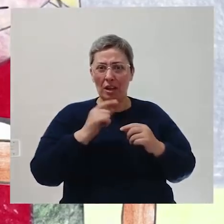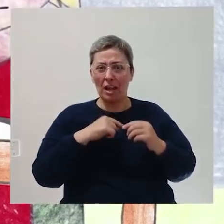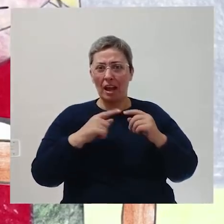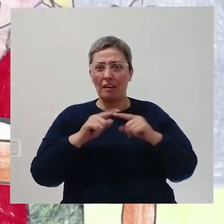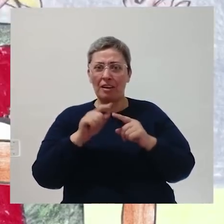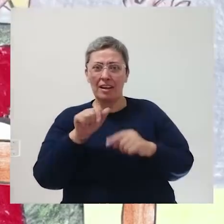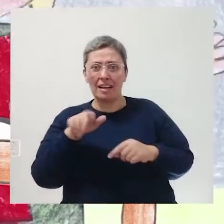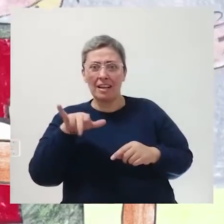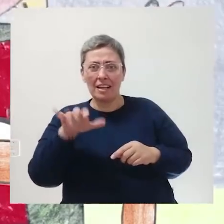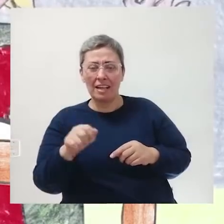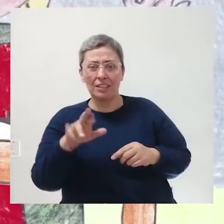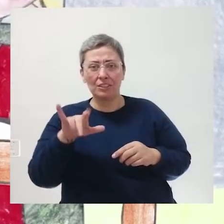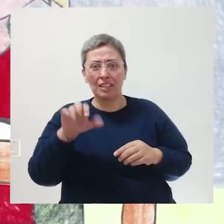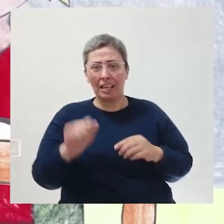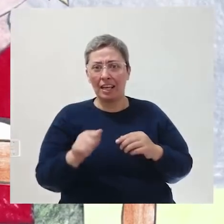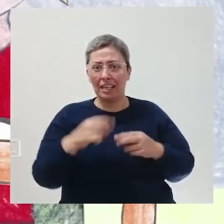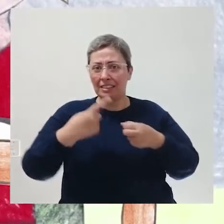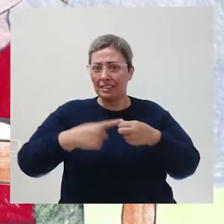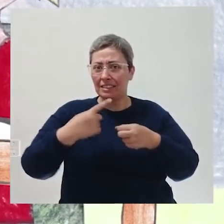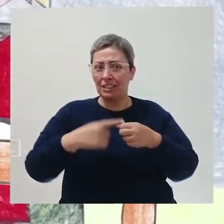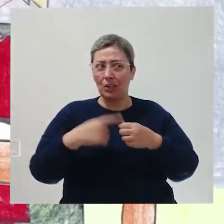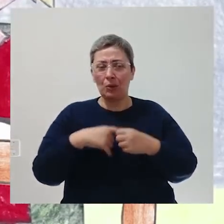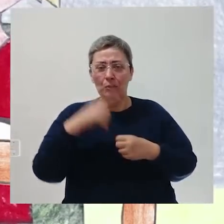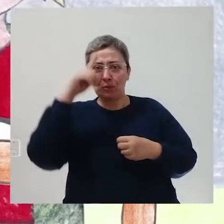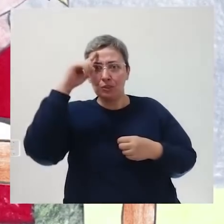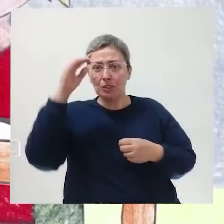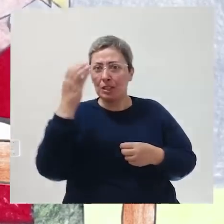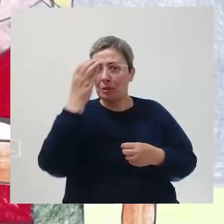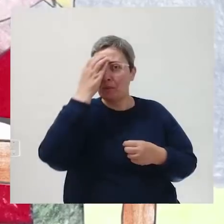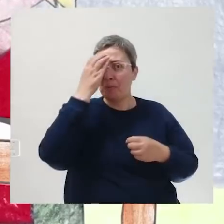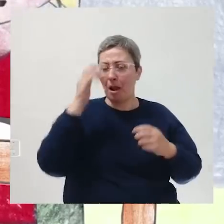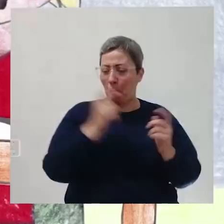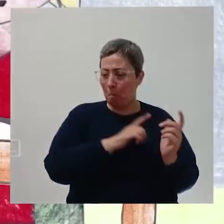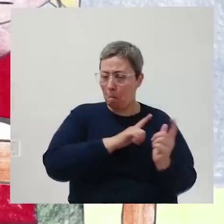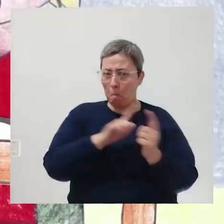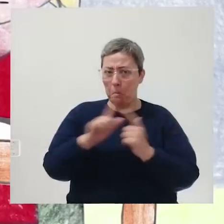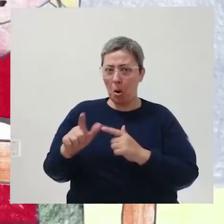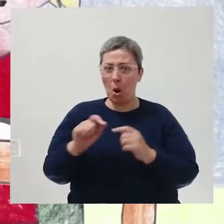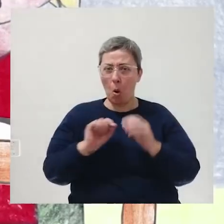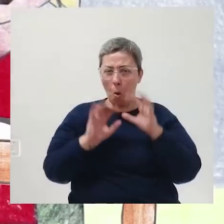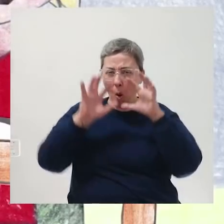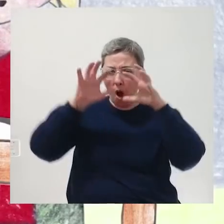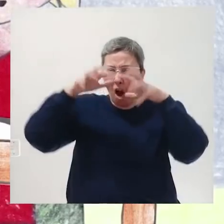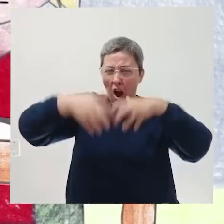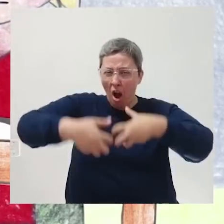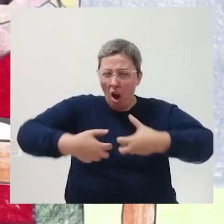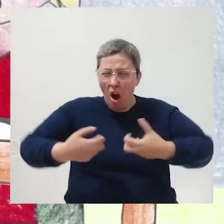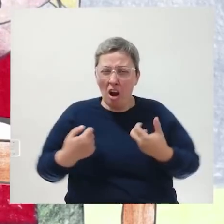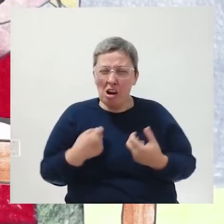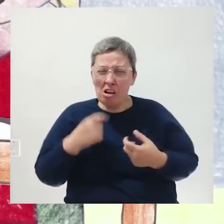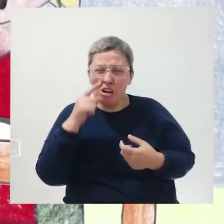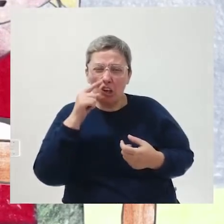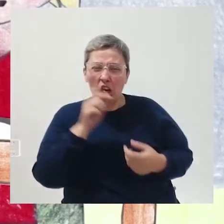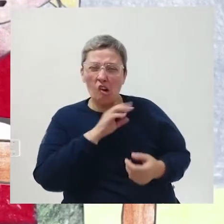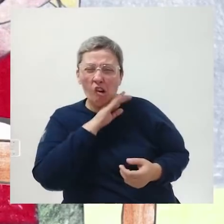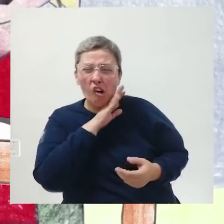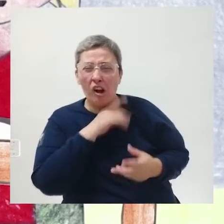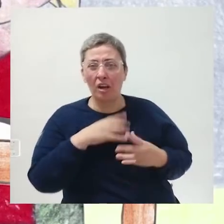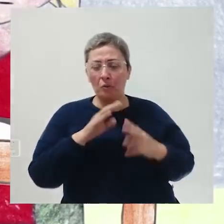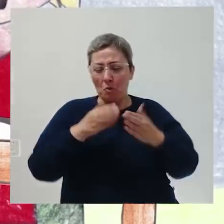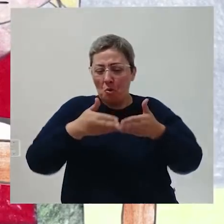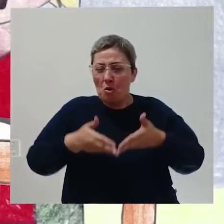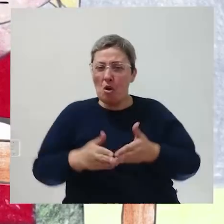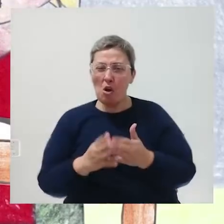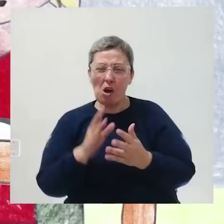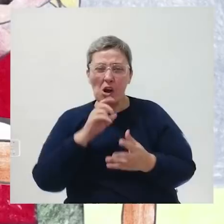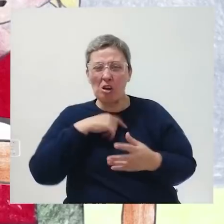Reis. Mas é claro, um dia os piratas foram atacados por um monstro marinho sinistro, e ele atacou o navio